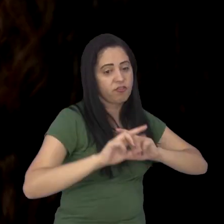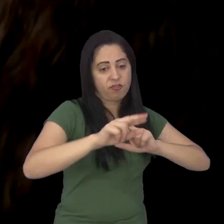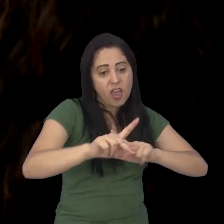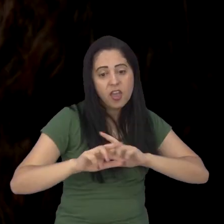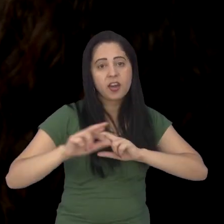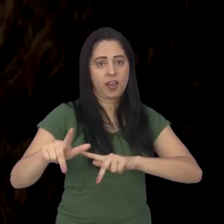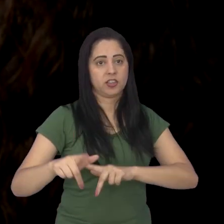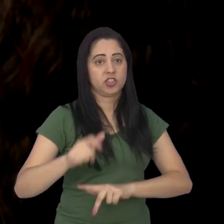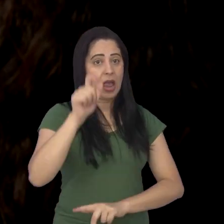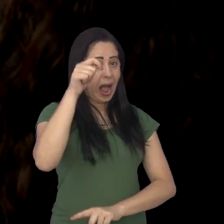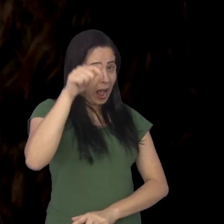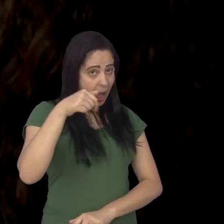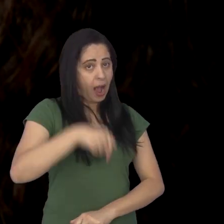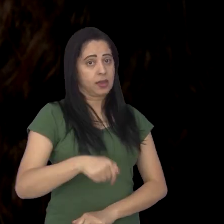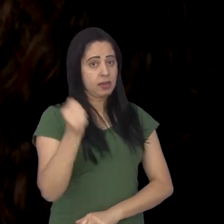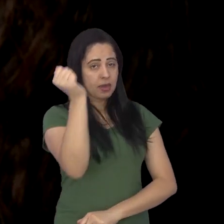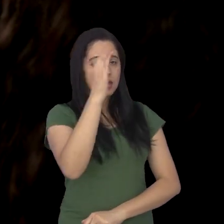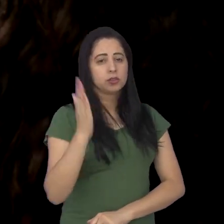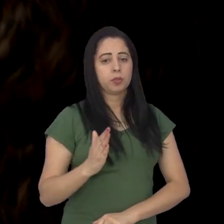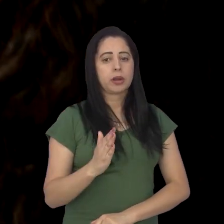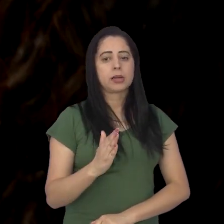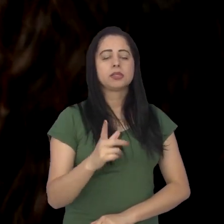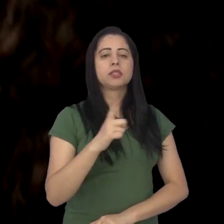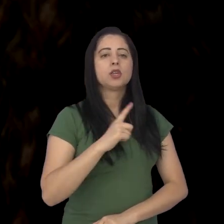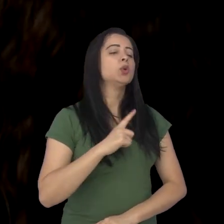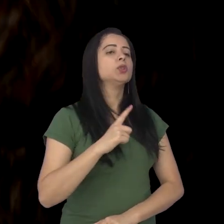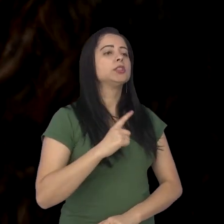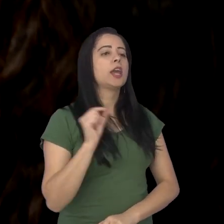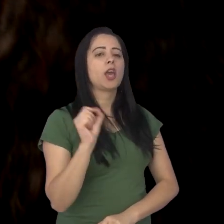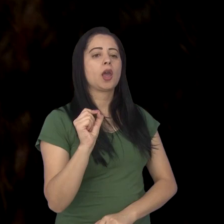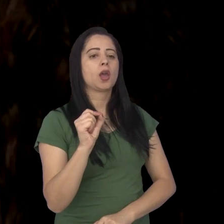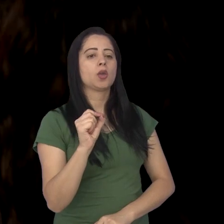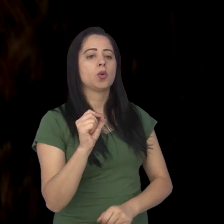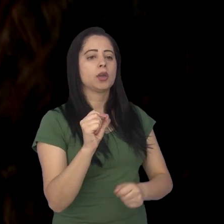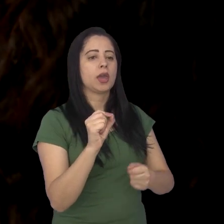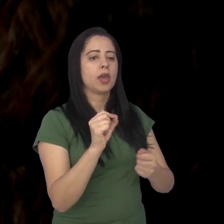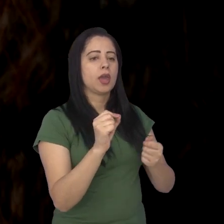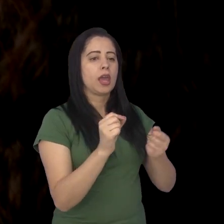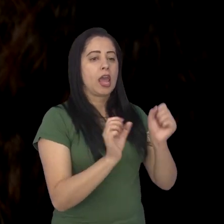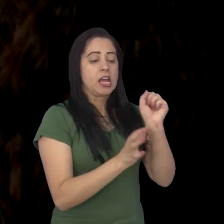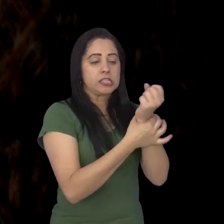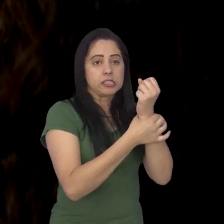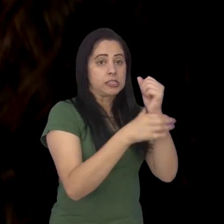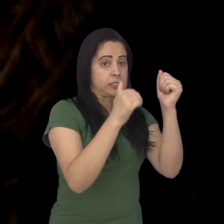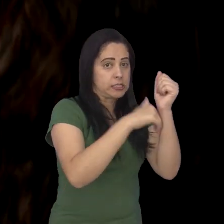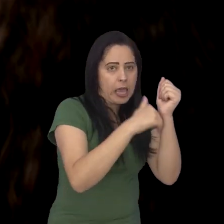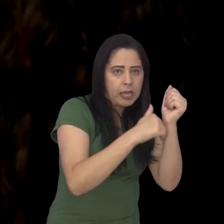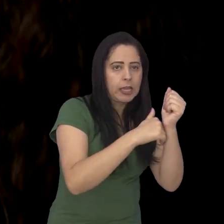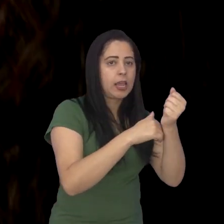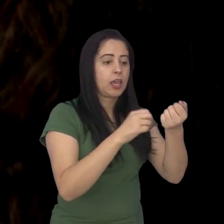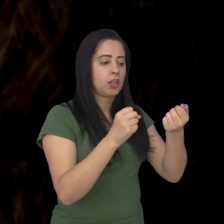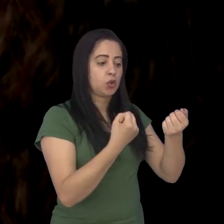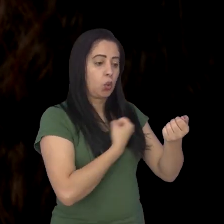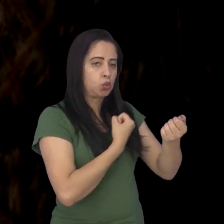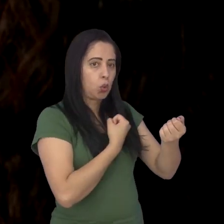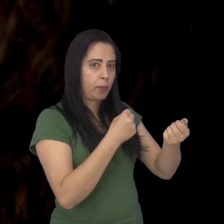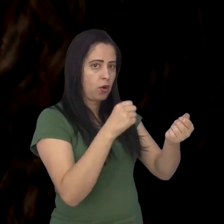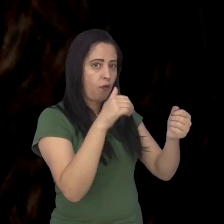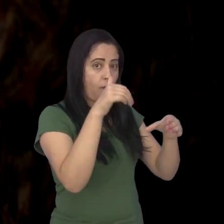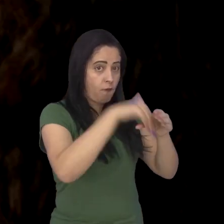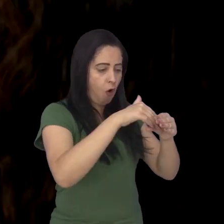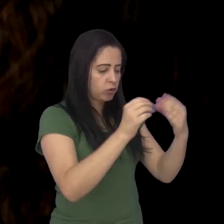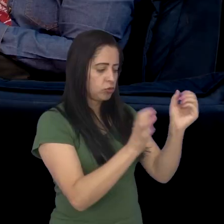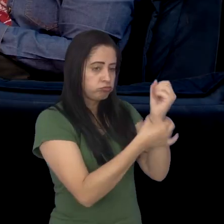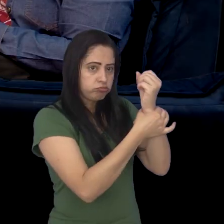A nossa necessidade é esse formato de voto secreto, voto numérico, dessa rapidez da informação, porque o